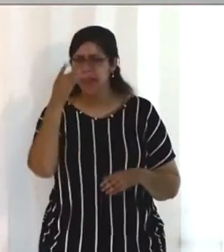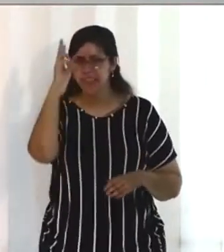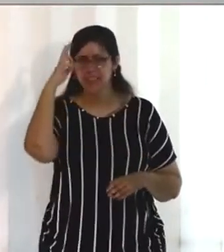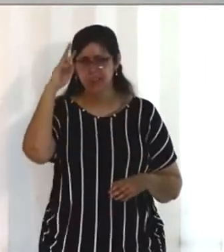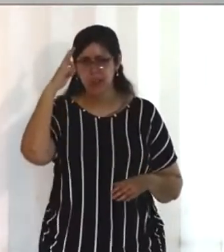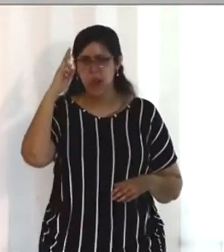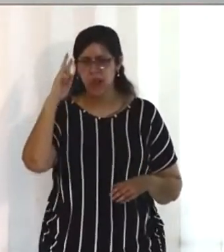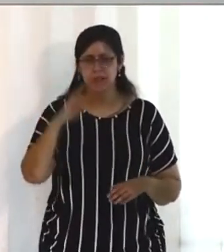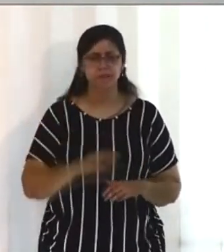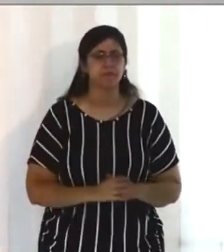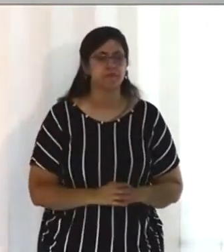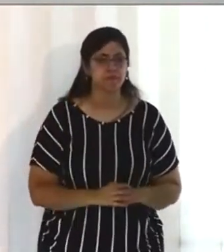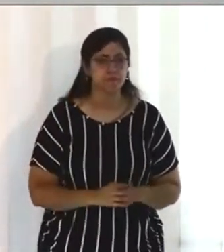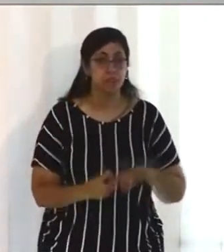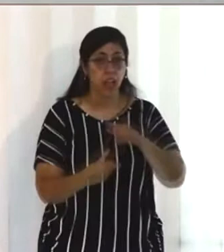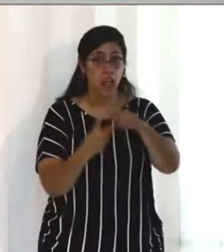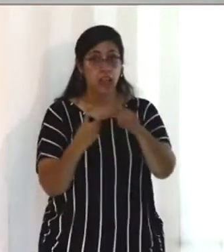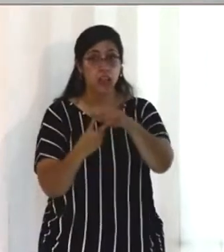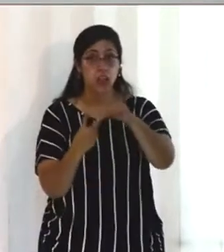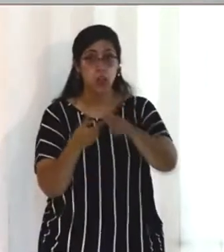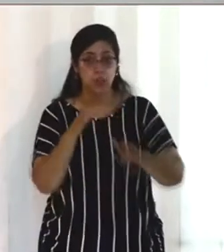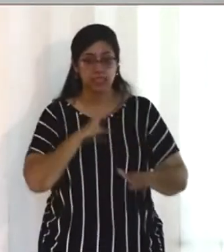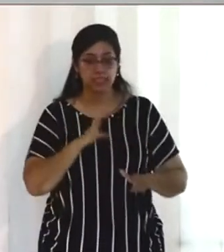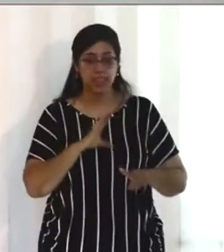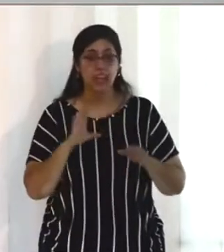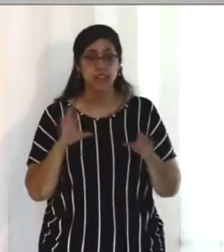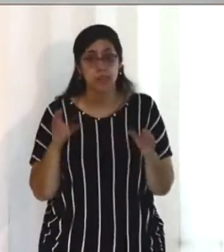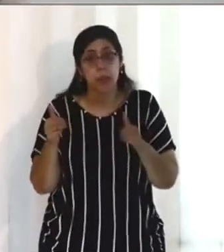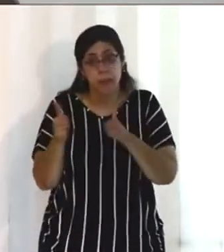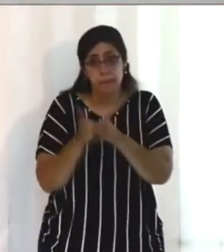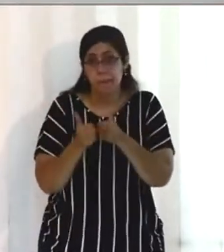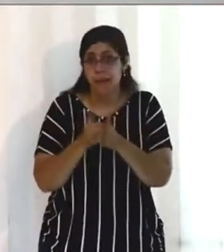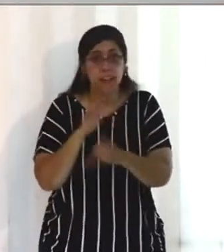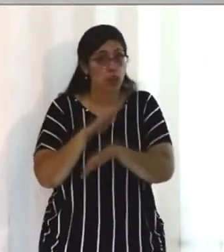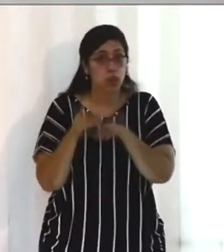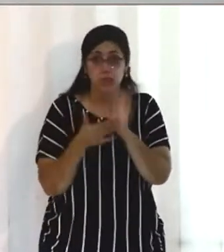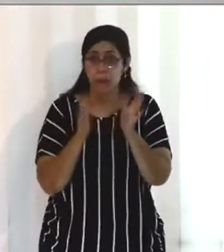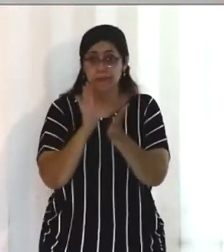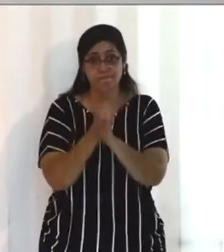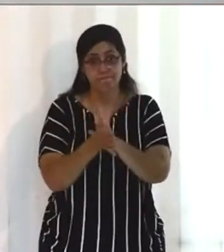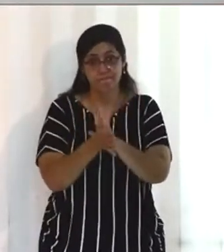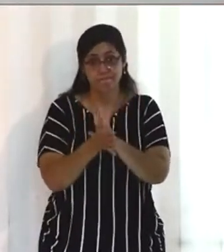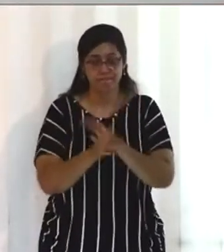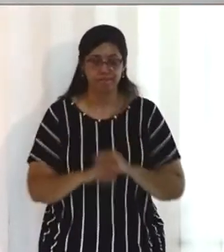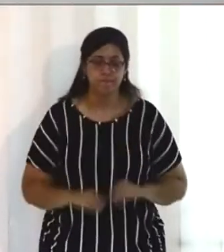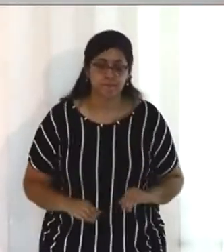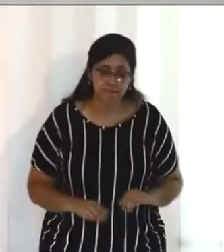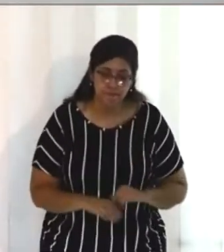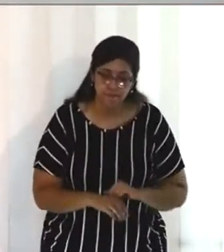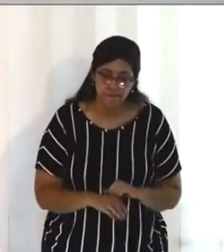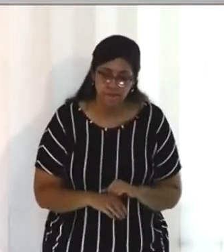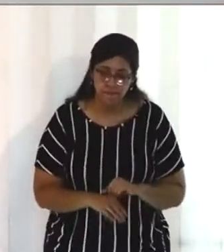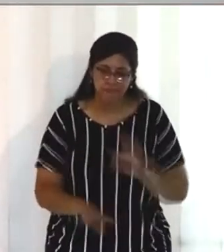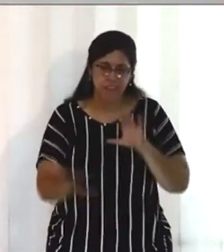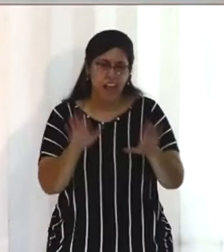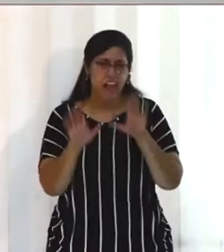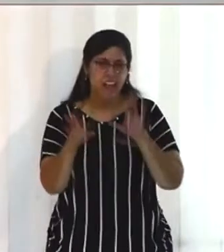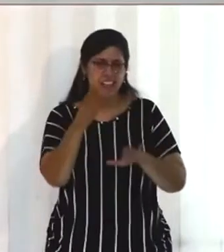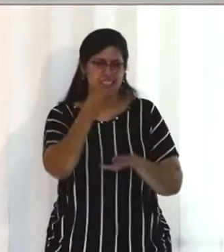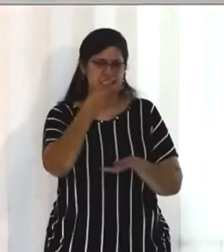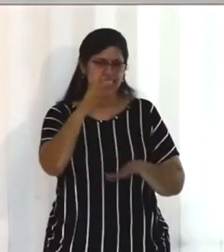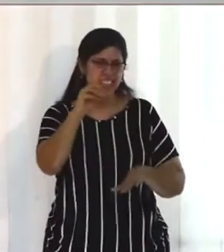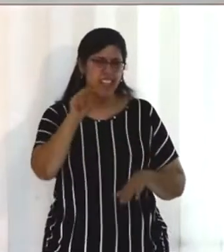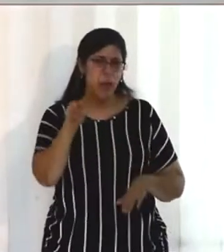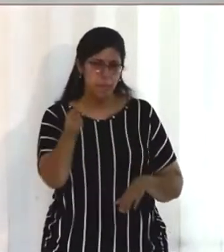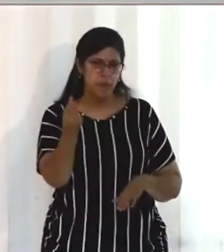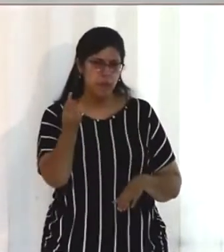só Pompeia, era Pompeia e mais 2 cidades ao redor que foram totalmente destruídas. Tudo isso não dava mais do que 30 mil